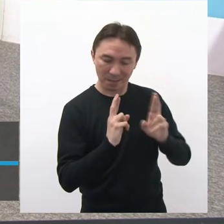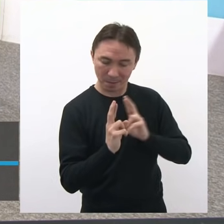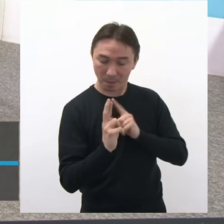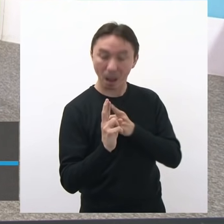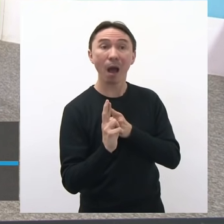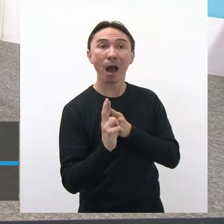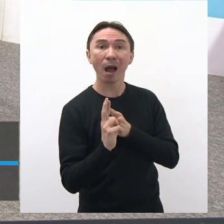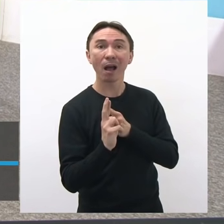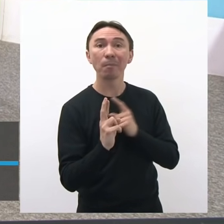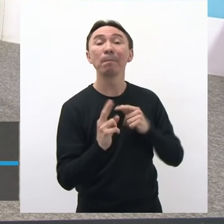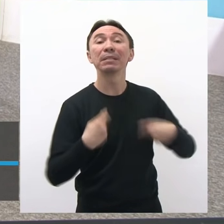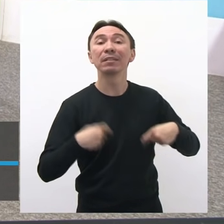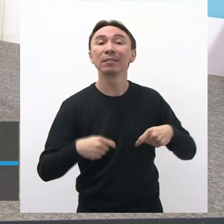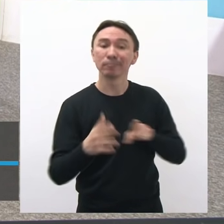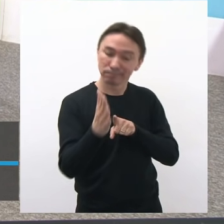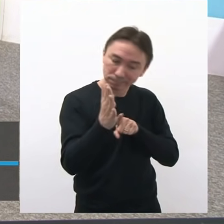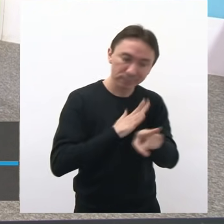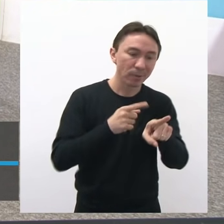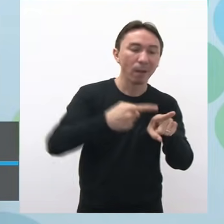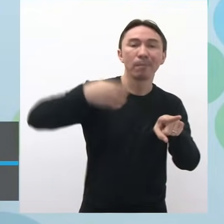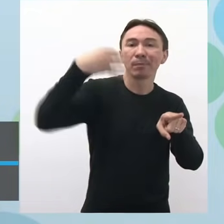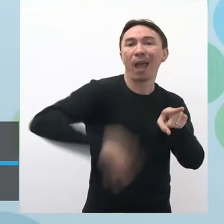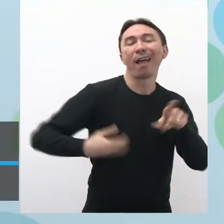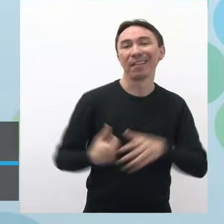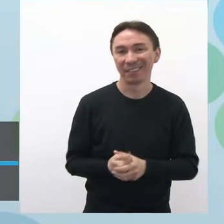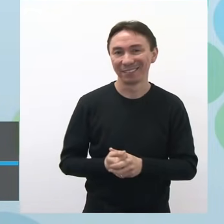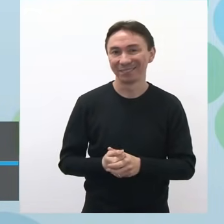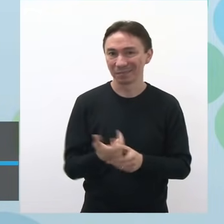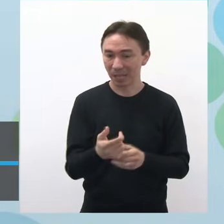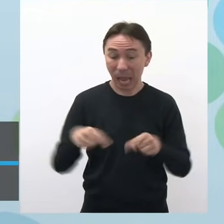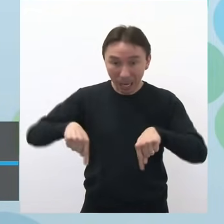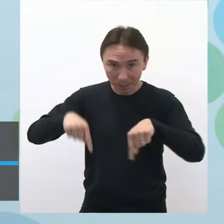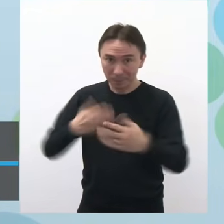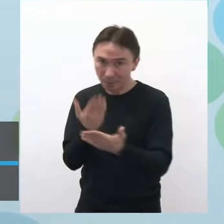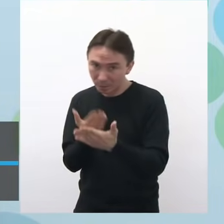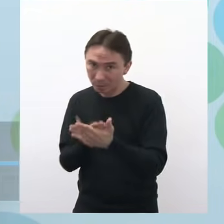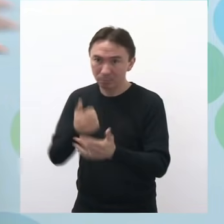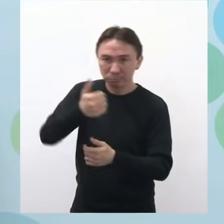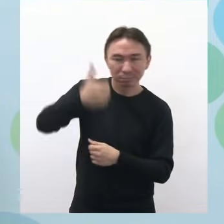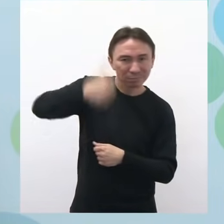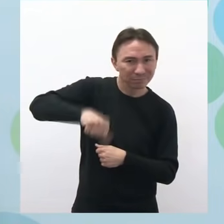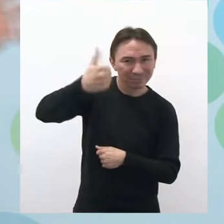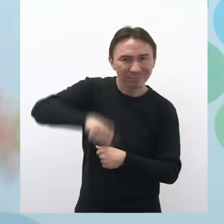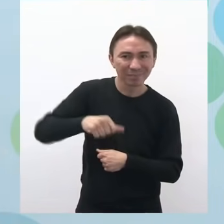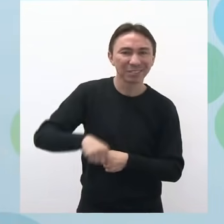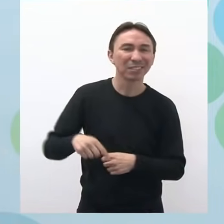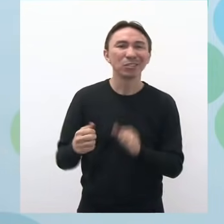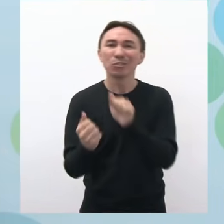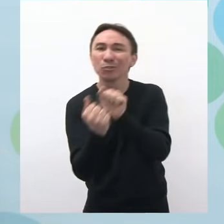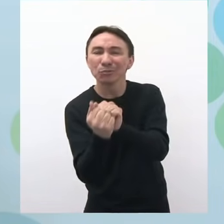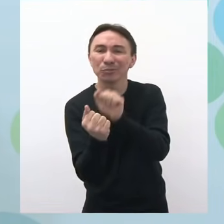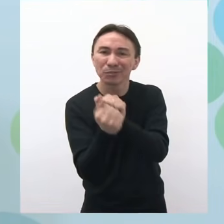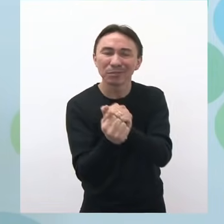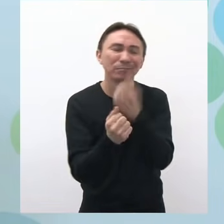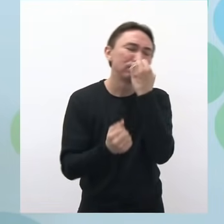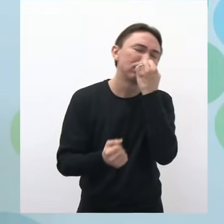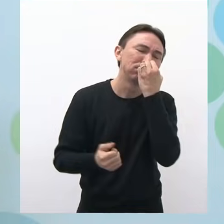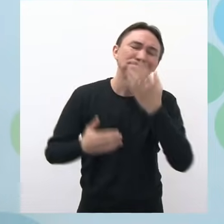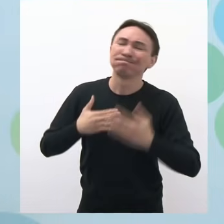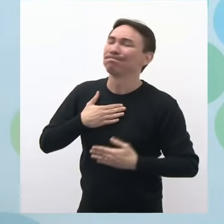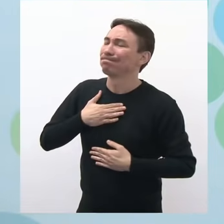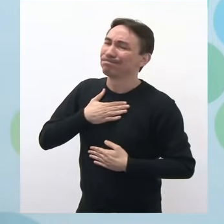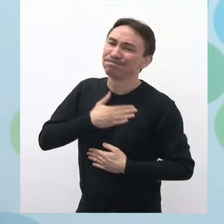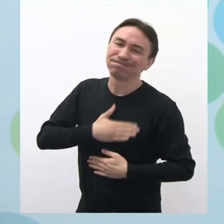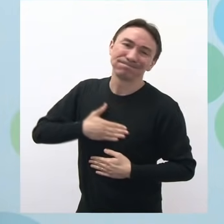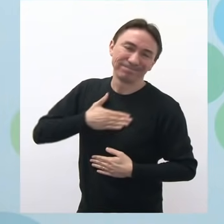certas. Então, gente, não esqueçam de avaliar a nossa aula. Foi um imenso, imenso, imenso, grandioso prazer estar aqui com